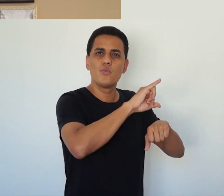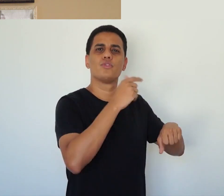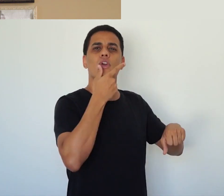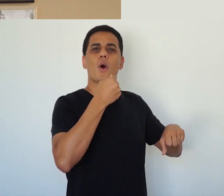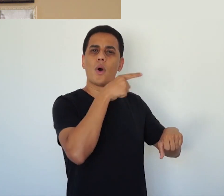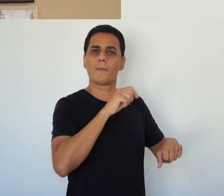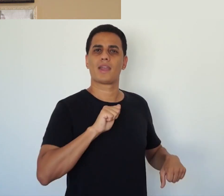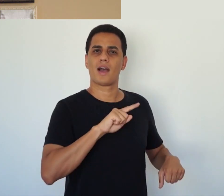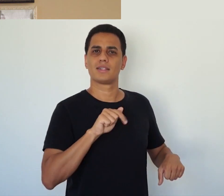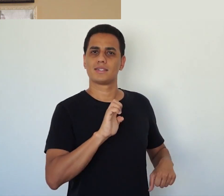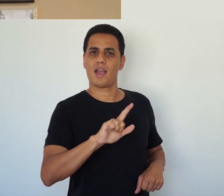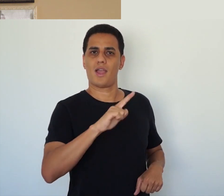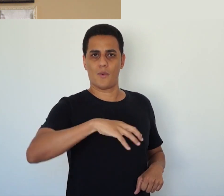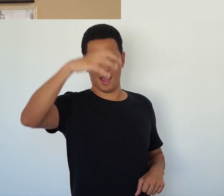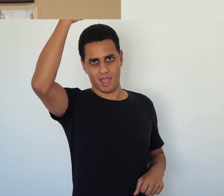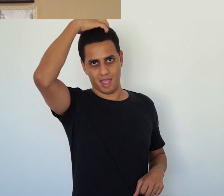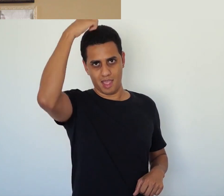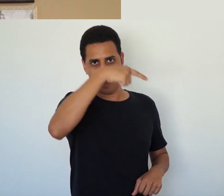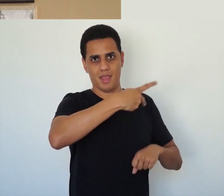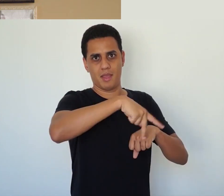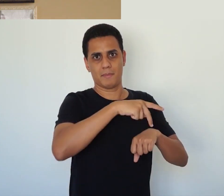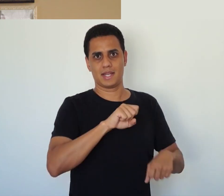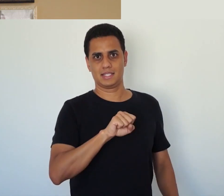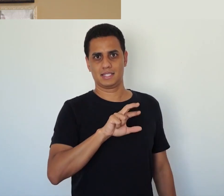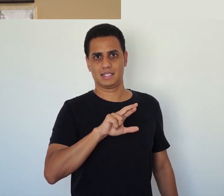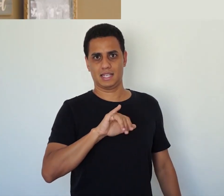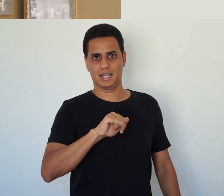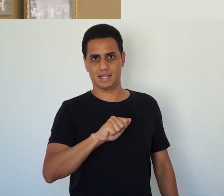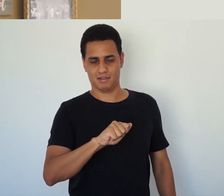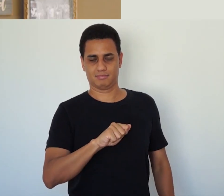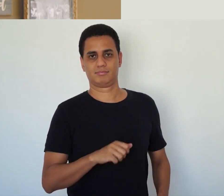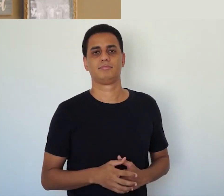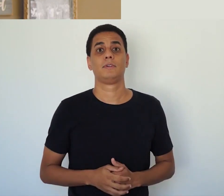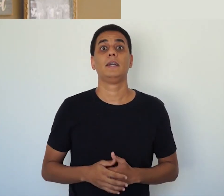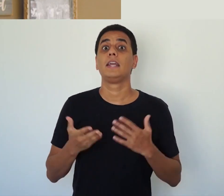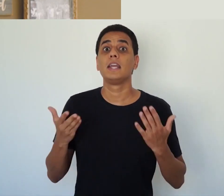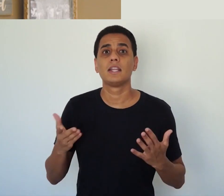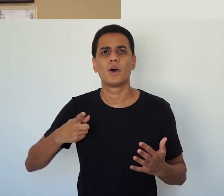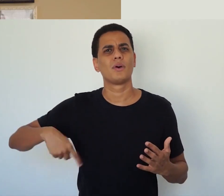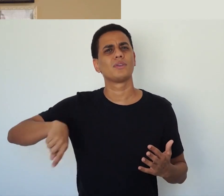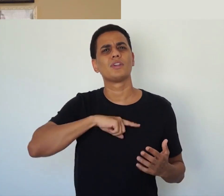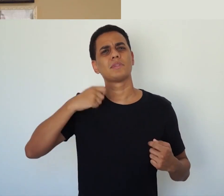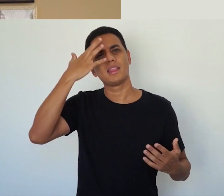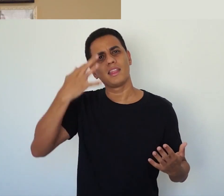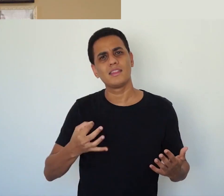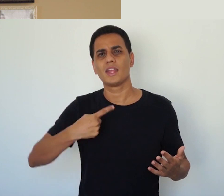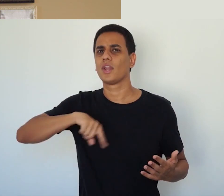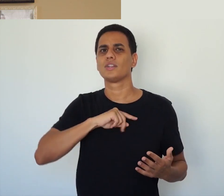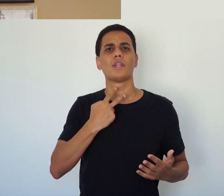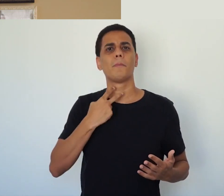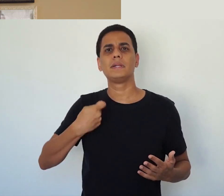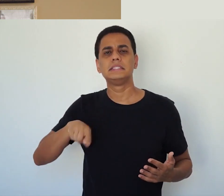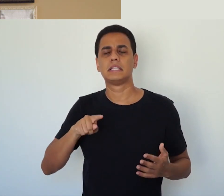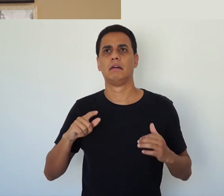unja Azael como rei da Síria. Eu quero dizer para você, nós precisamos entender que nós não precisamos